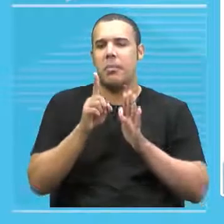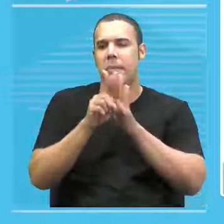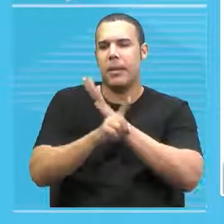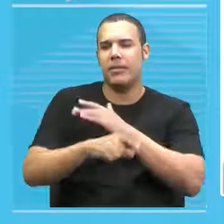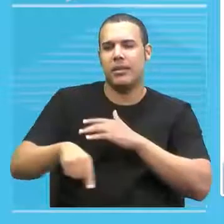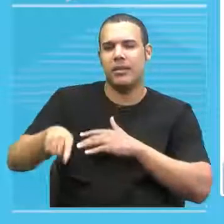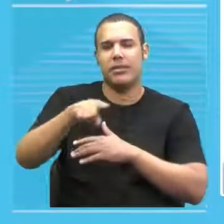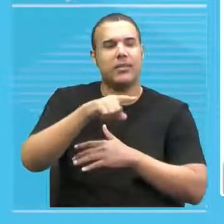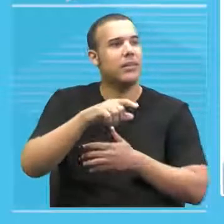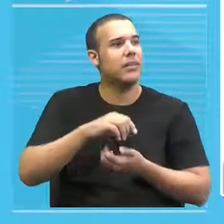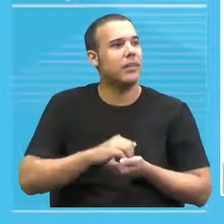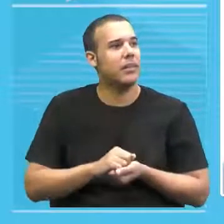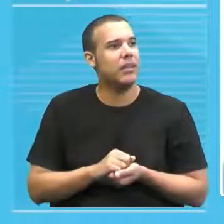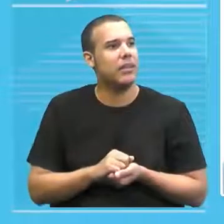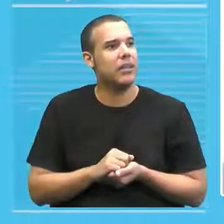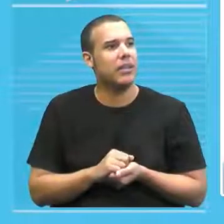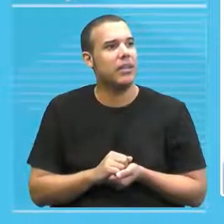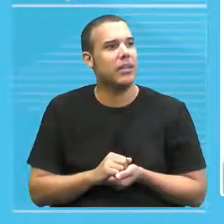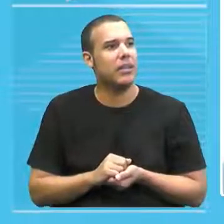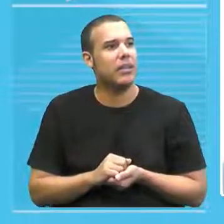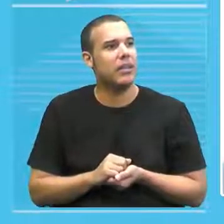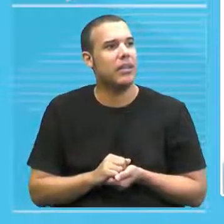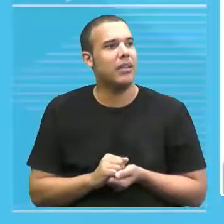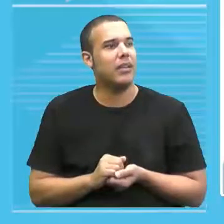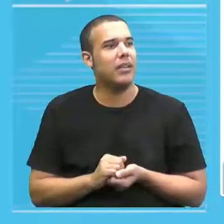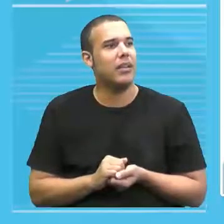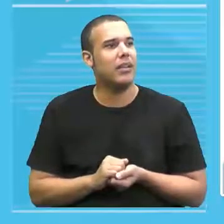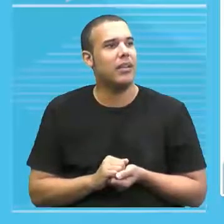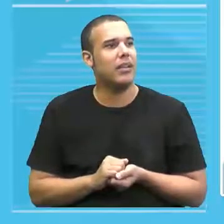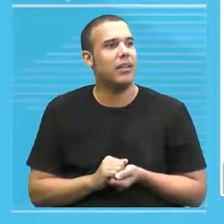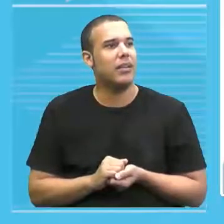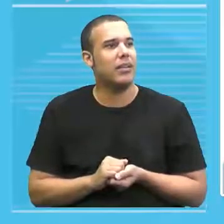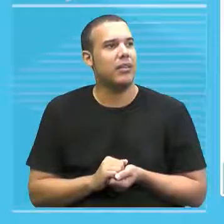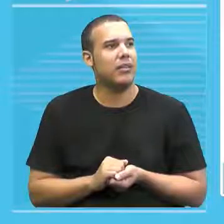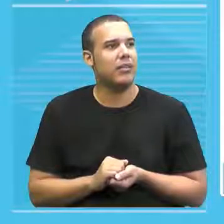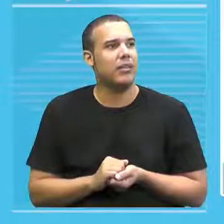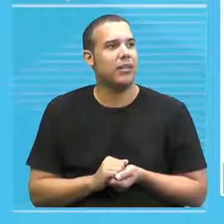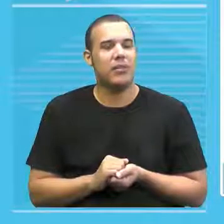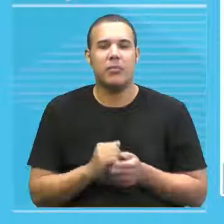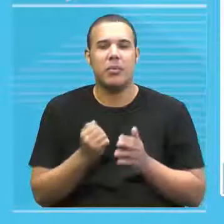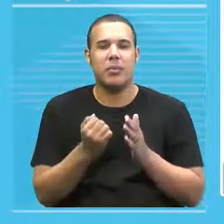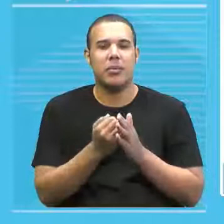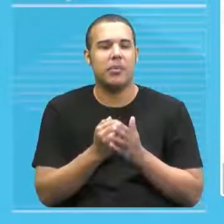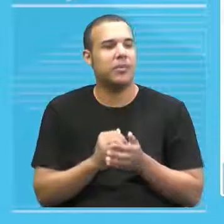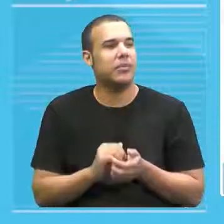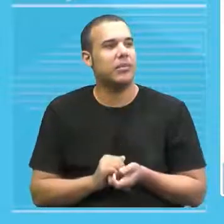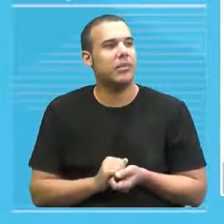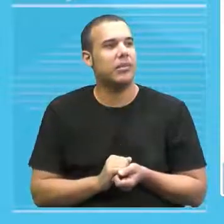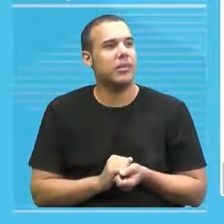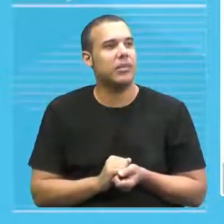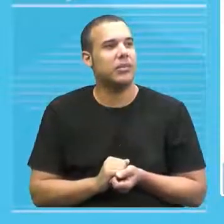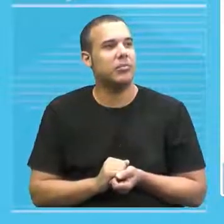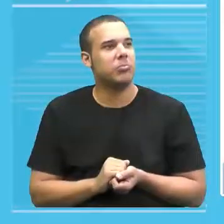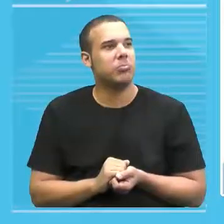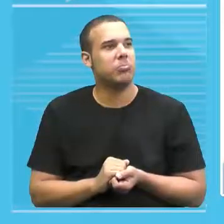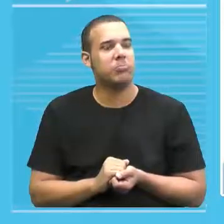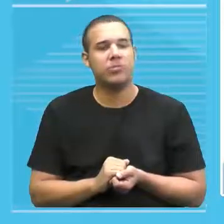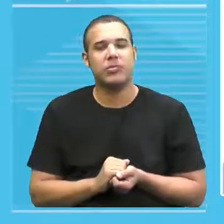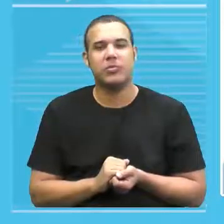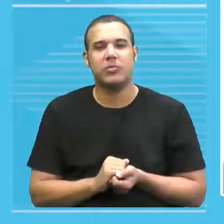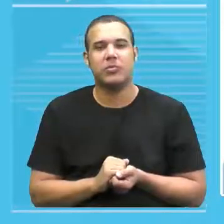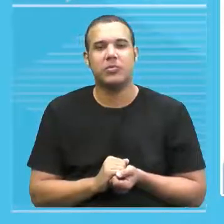ó nas trilhas do Piauí a gente vai vou destacar aqui em roxinho por indústrias